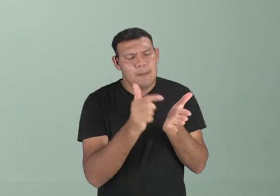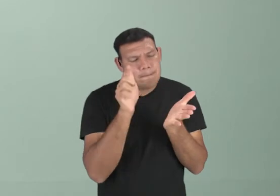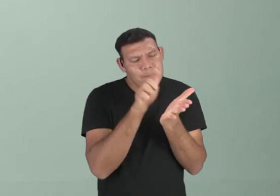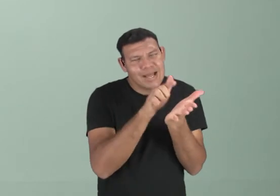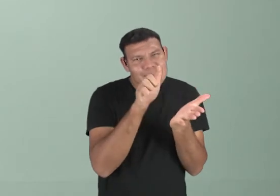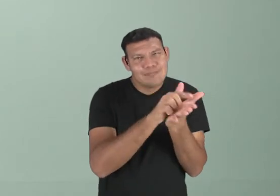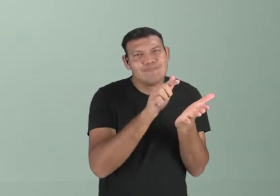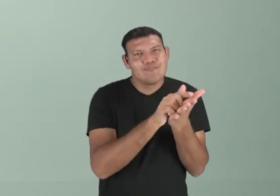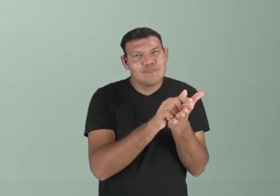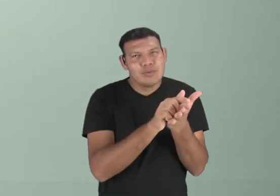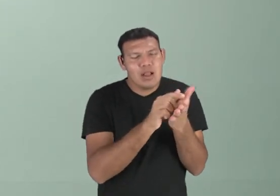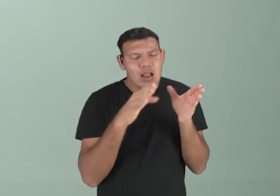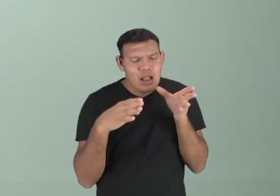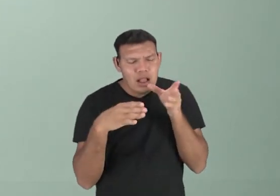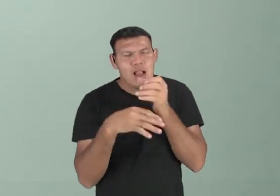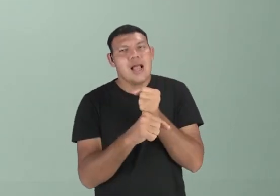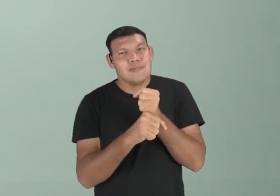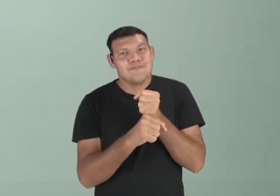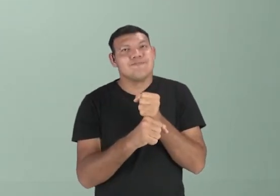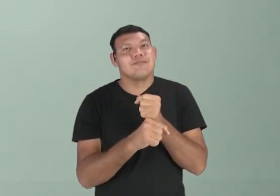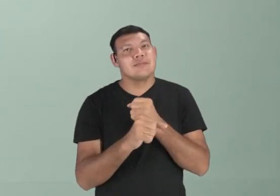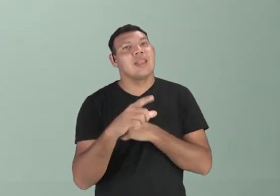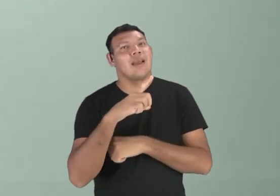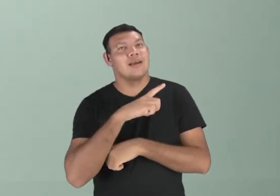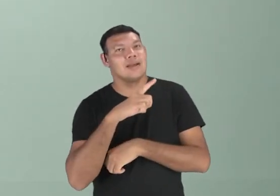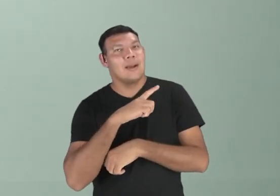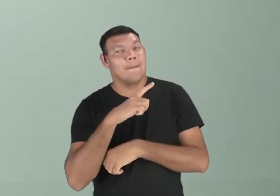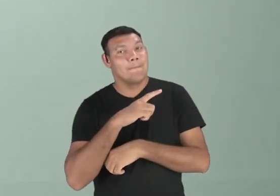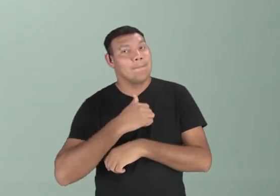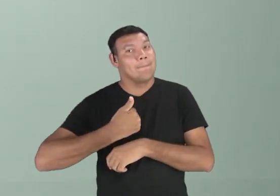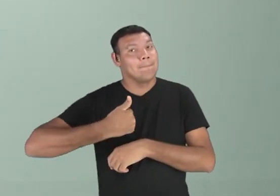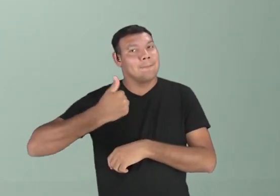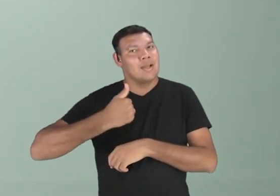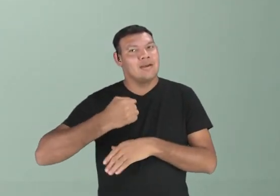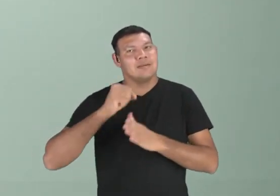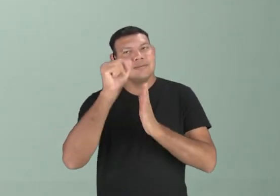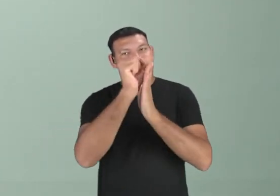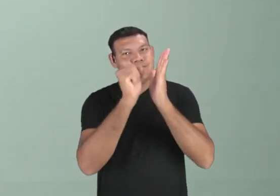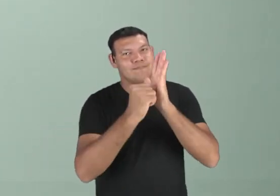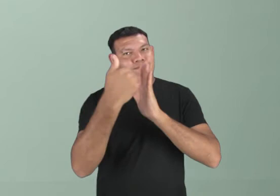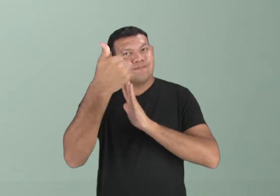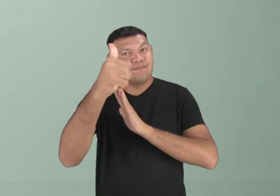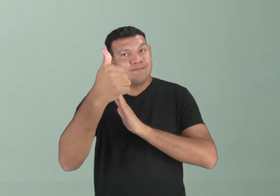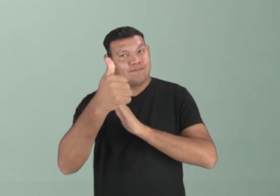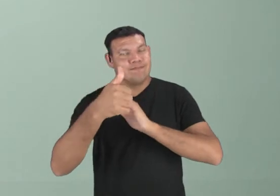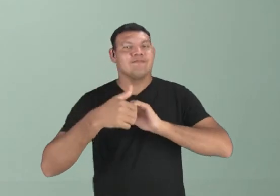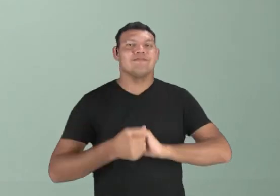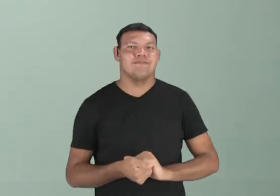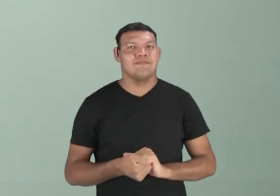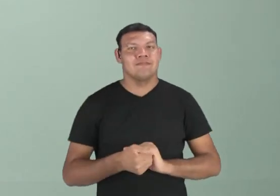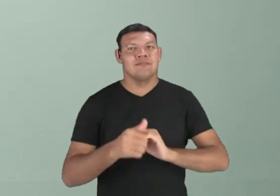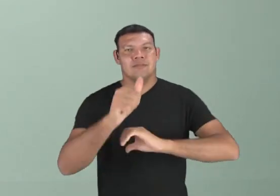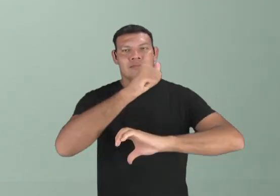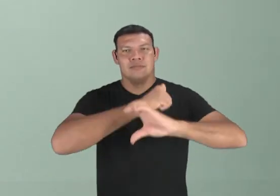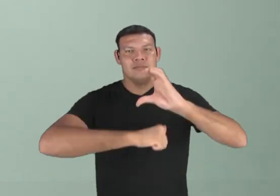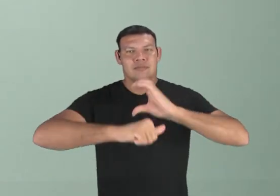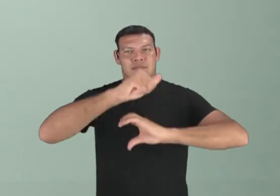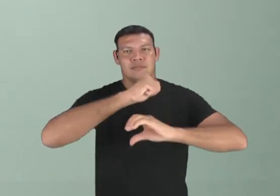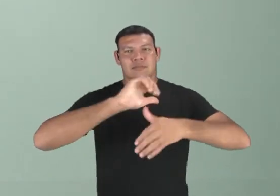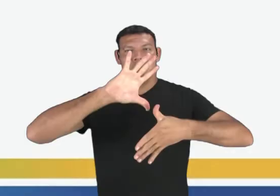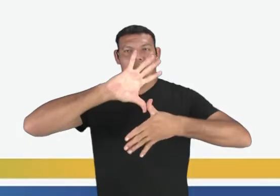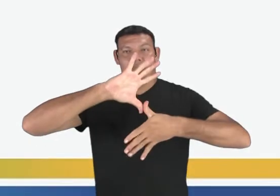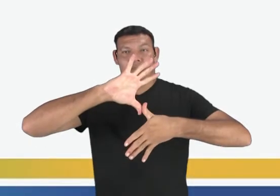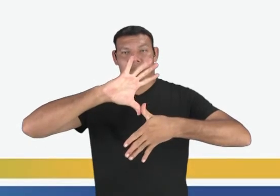papel de maneira calculada, nós temos essa primeira situação no século XI a.C., né? Aí o mapa